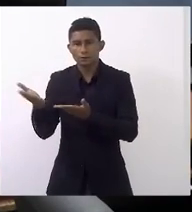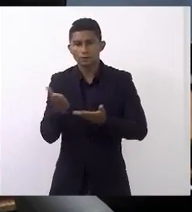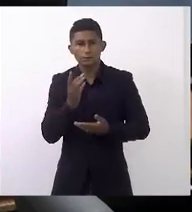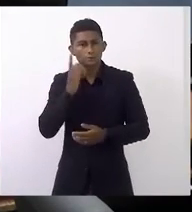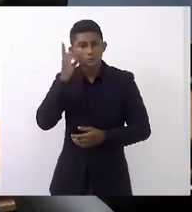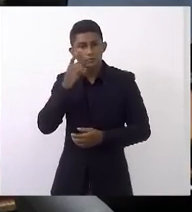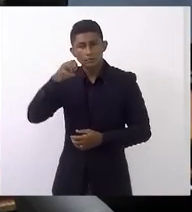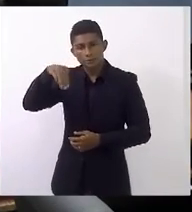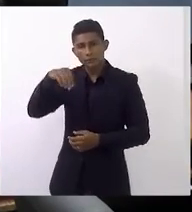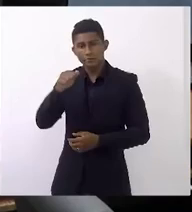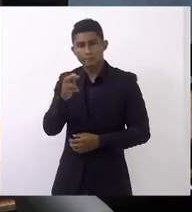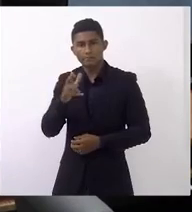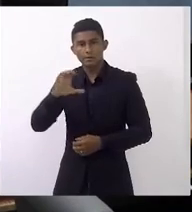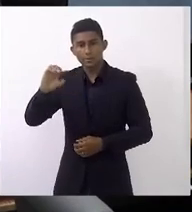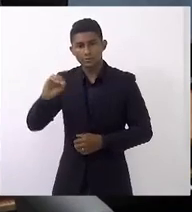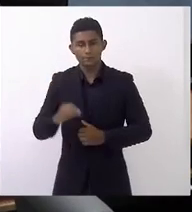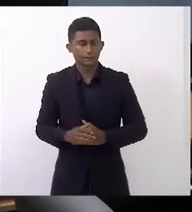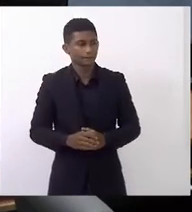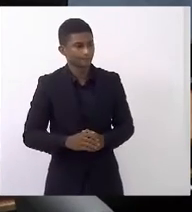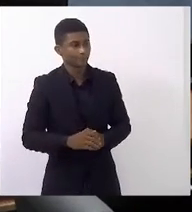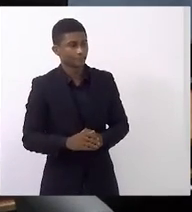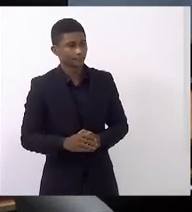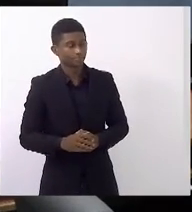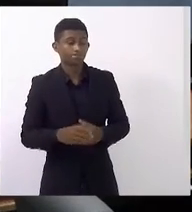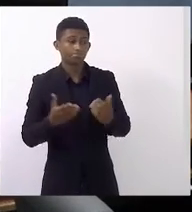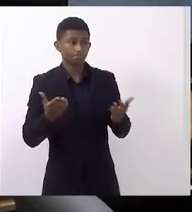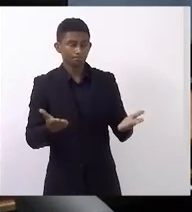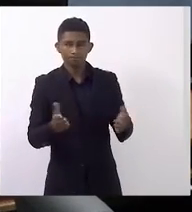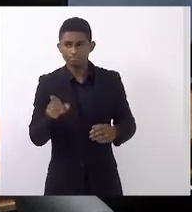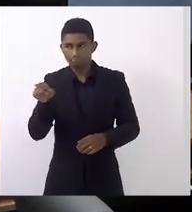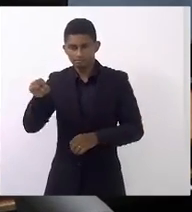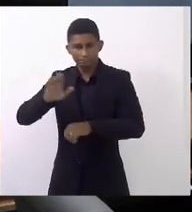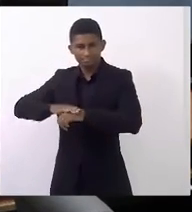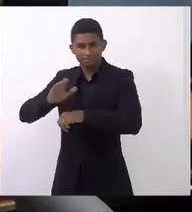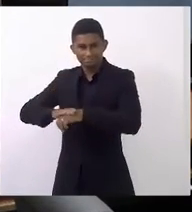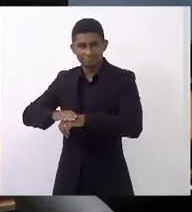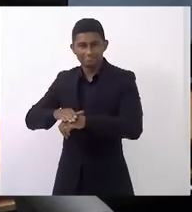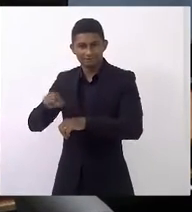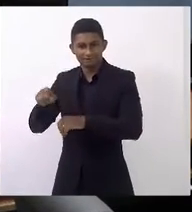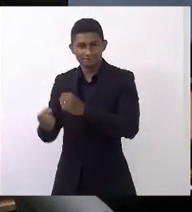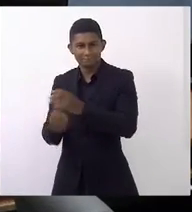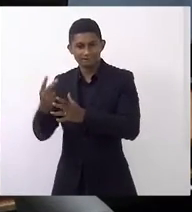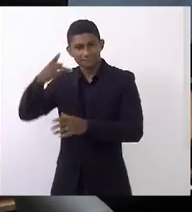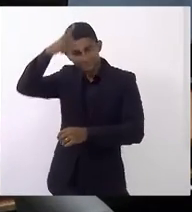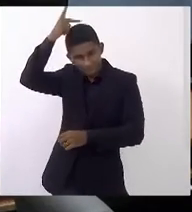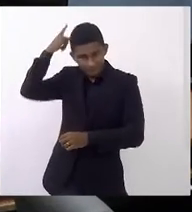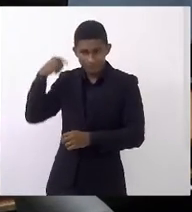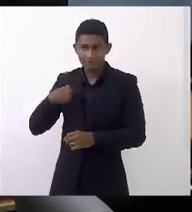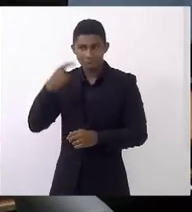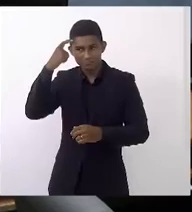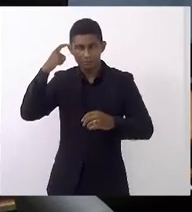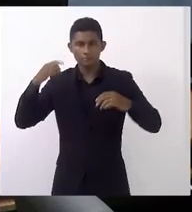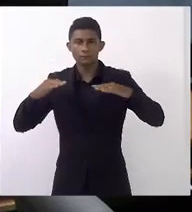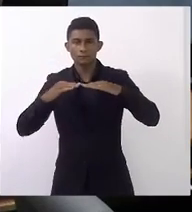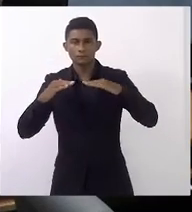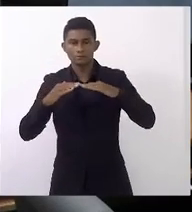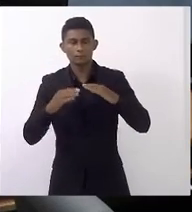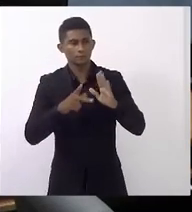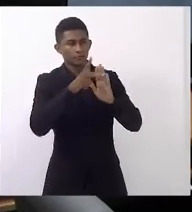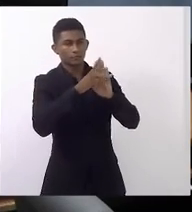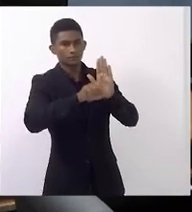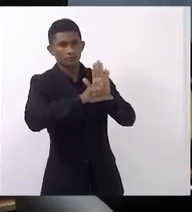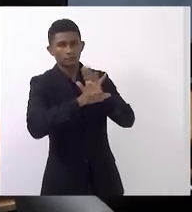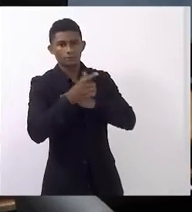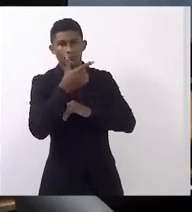Senhor presidente, em acordo com o autor, deputado Luiz Paulo, parecer pela anexação ao PL 263